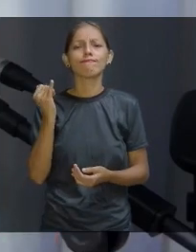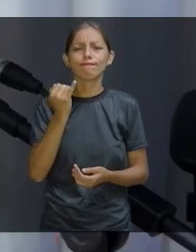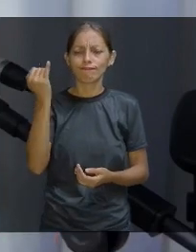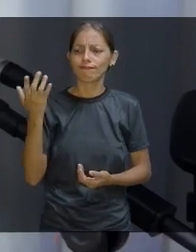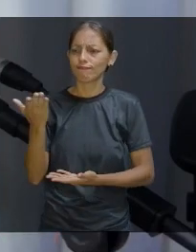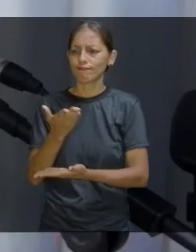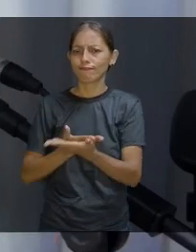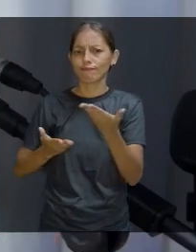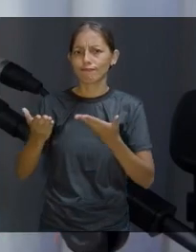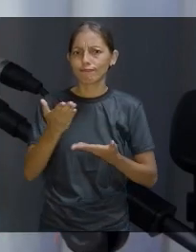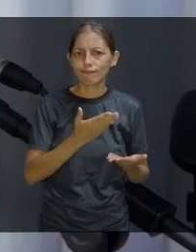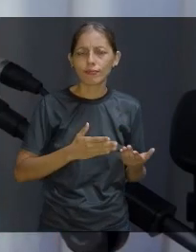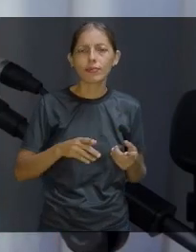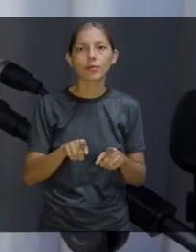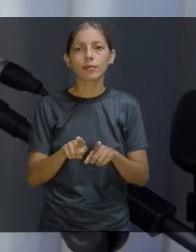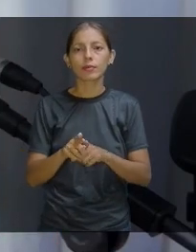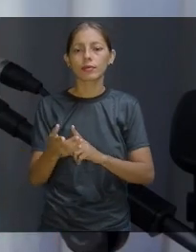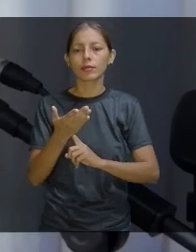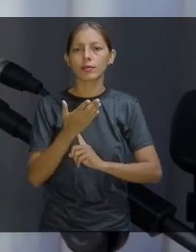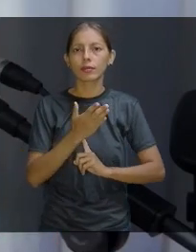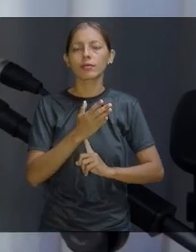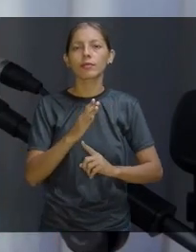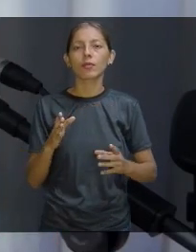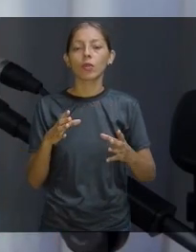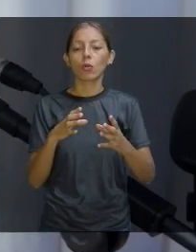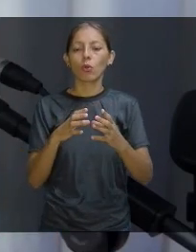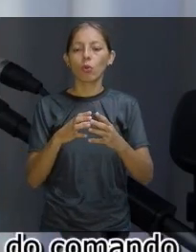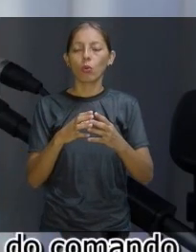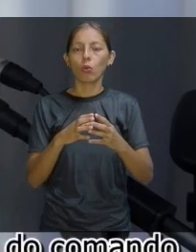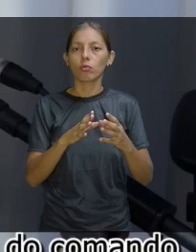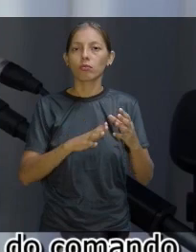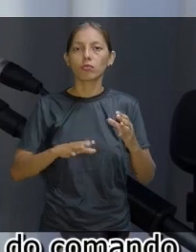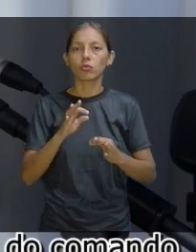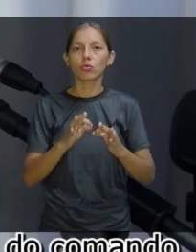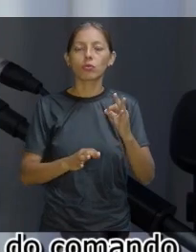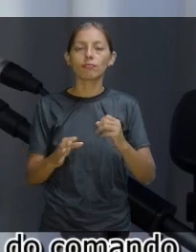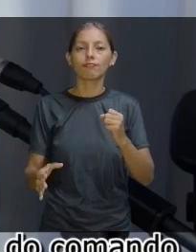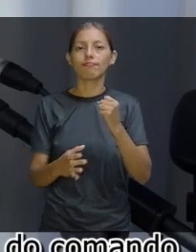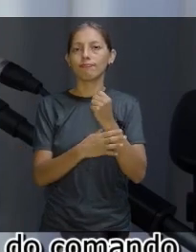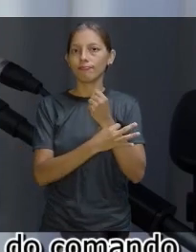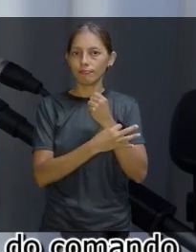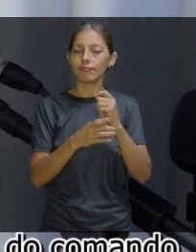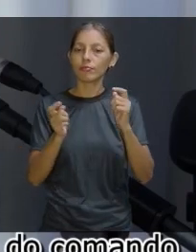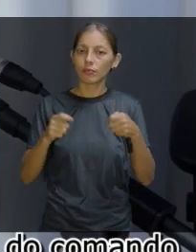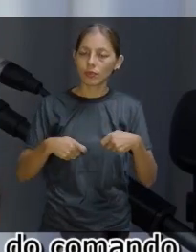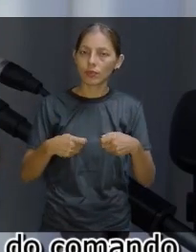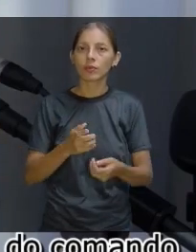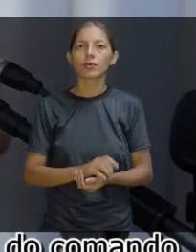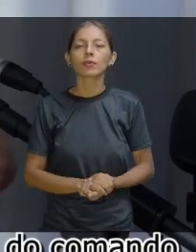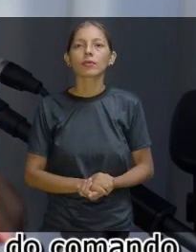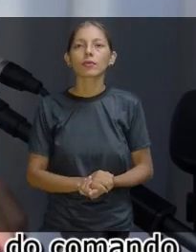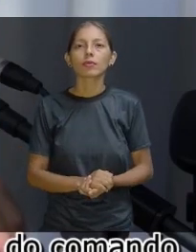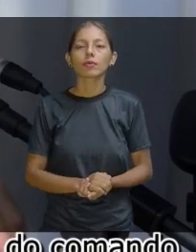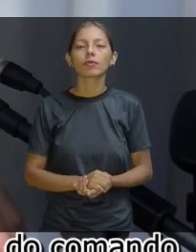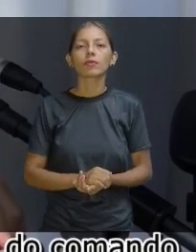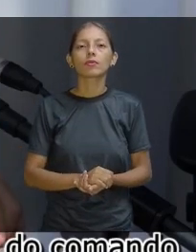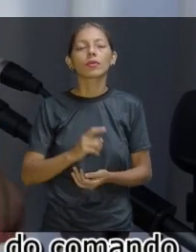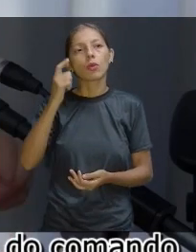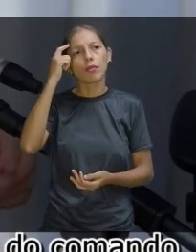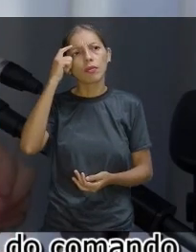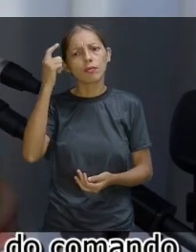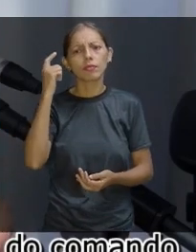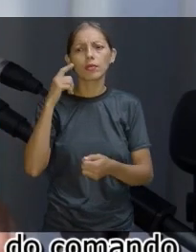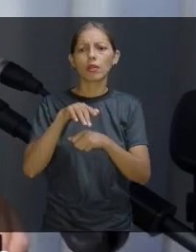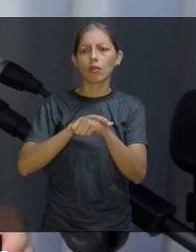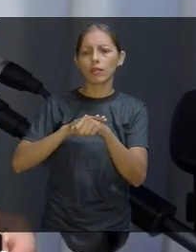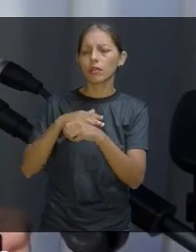dá muita segurança para nós, que somos os gestores máximos de nossas instituições, trocar ideia também a respeito da legislação, do